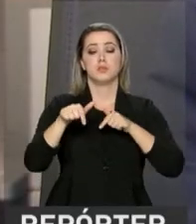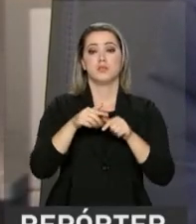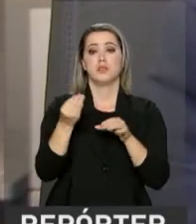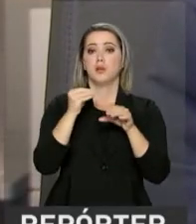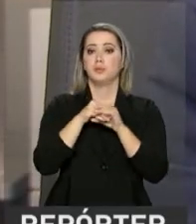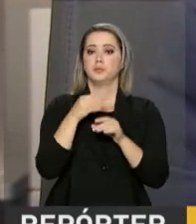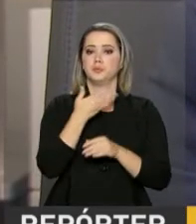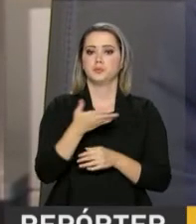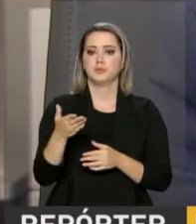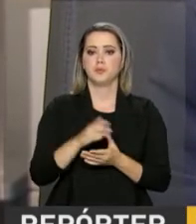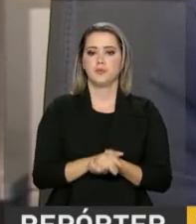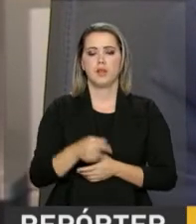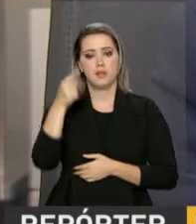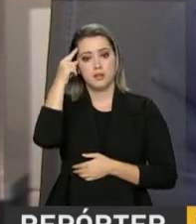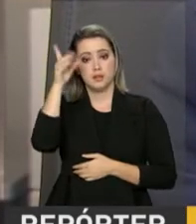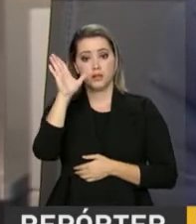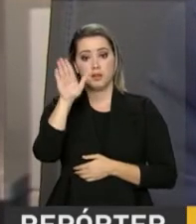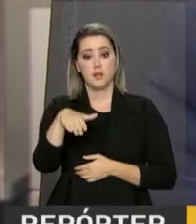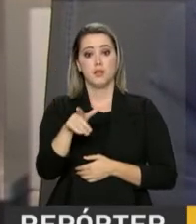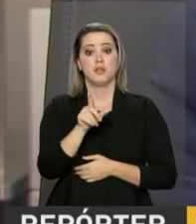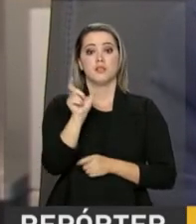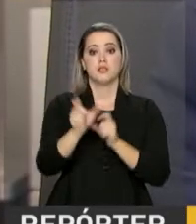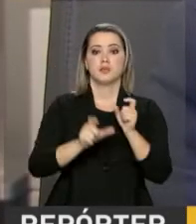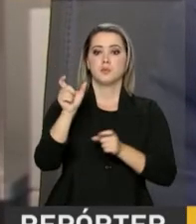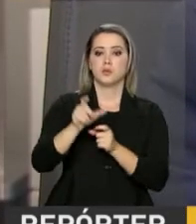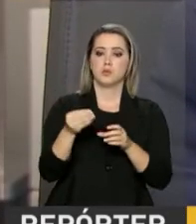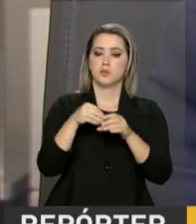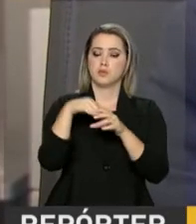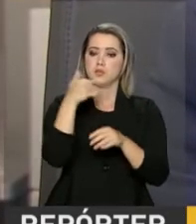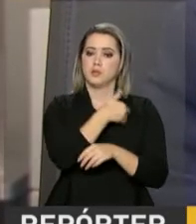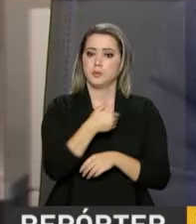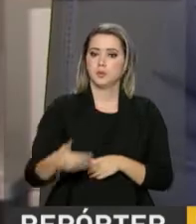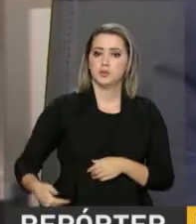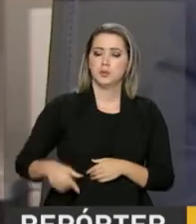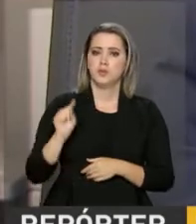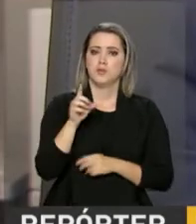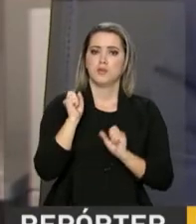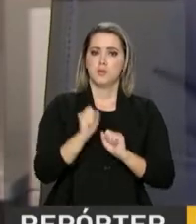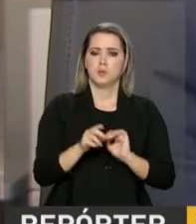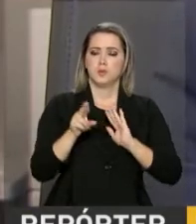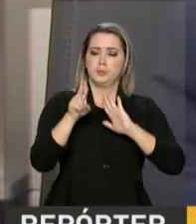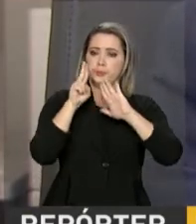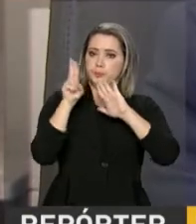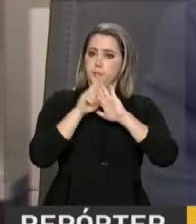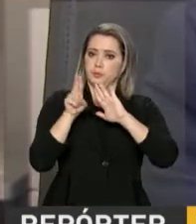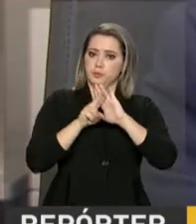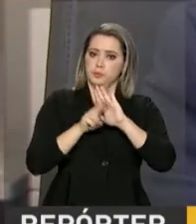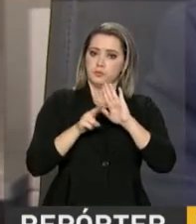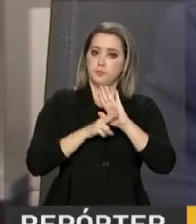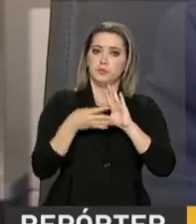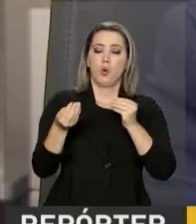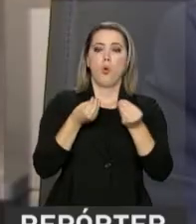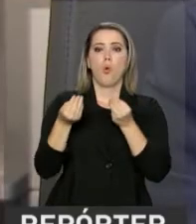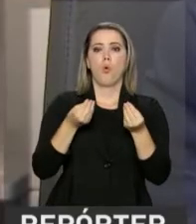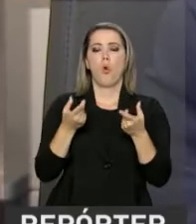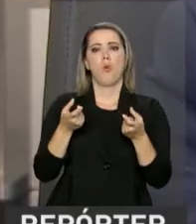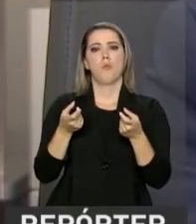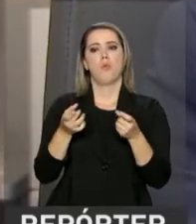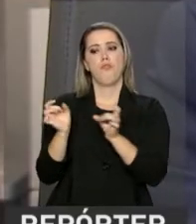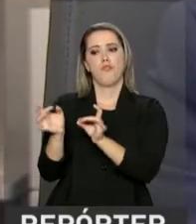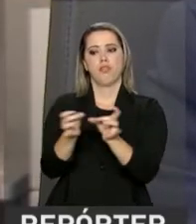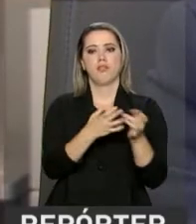os agentes públicos possam contar agora com instrumentos padronizados para conduzir a licitação